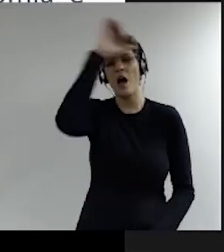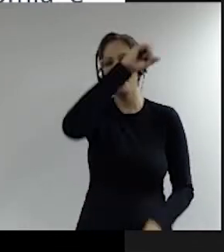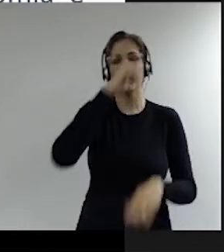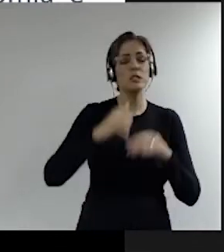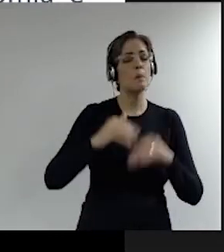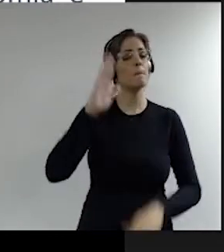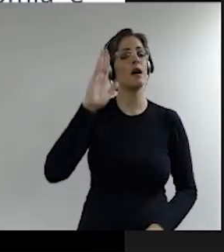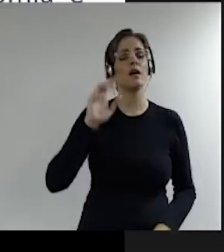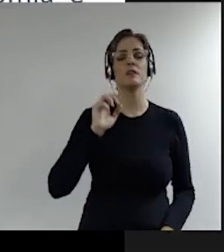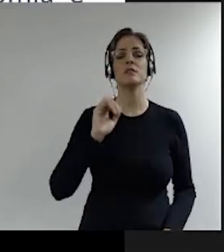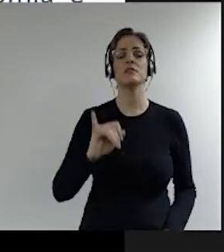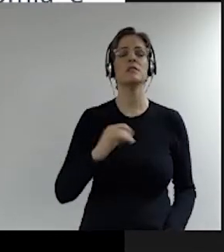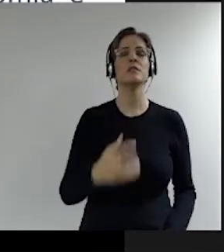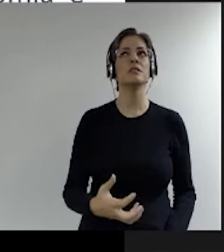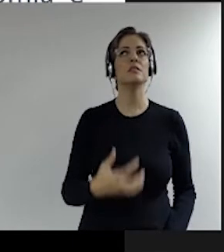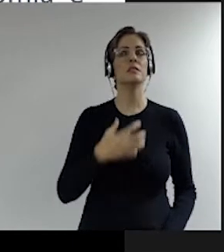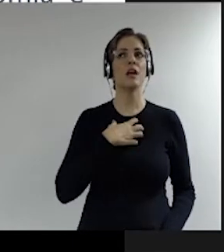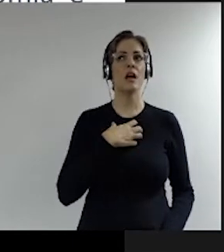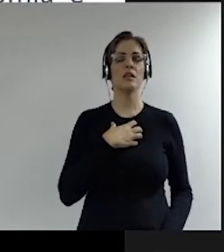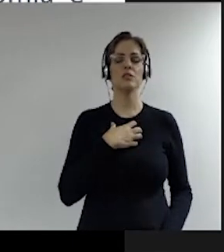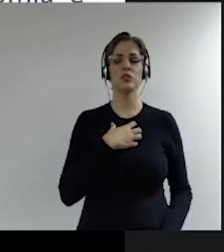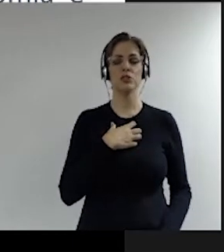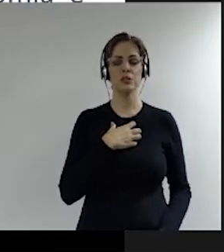quando ele se sente